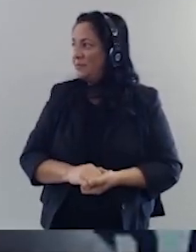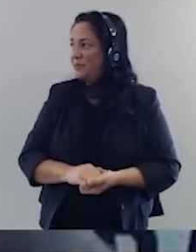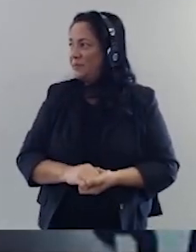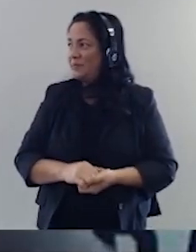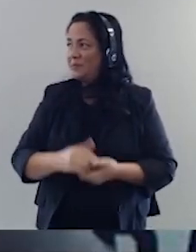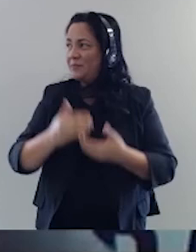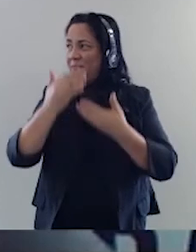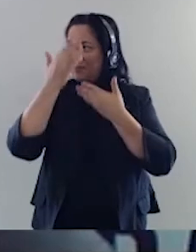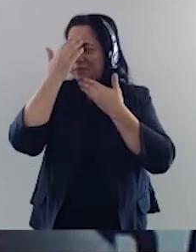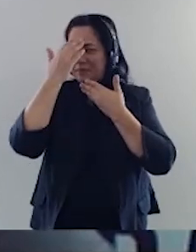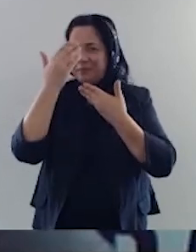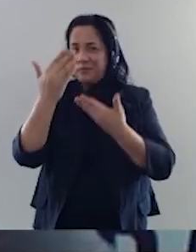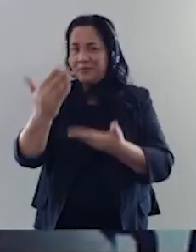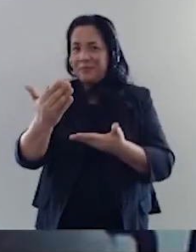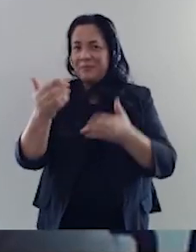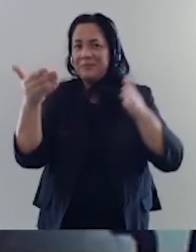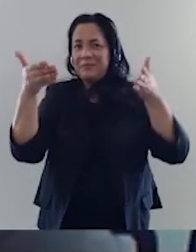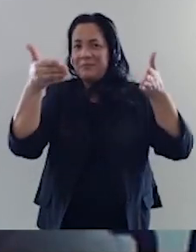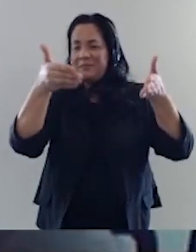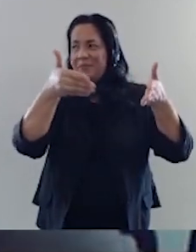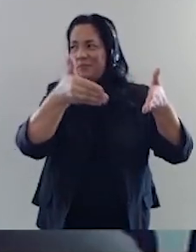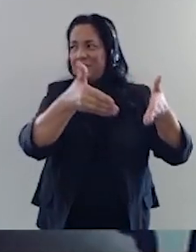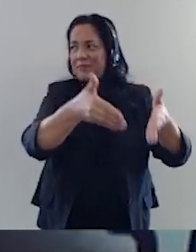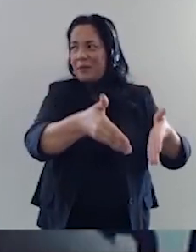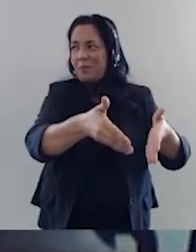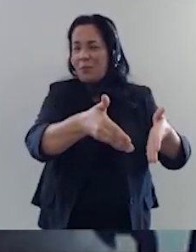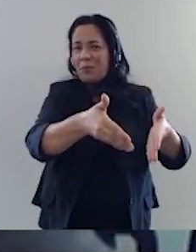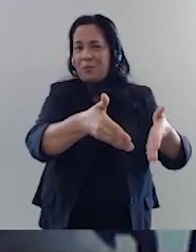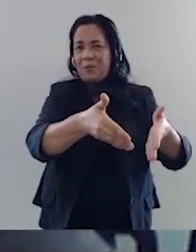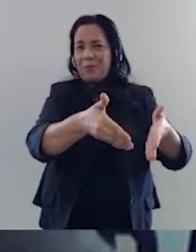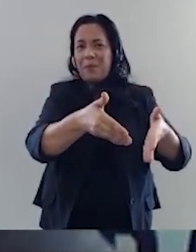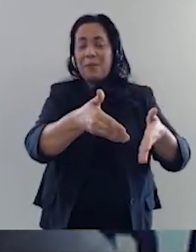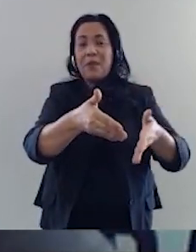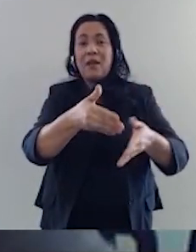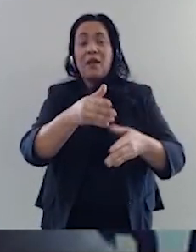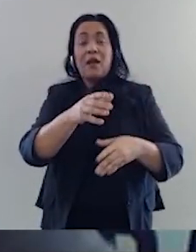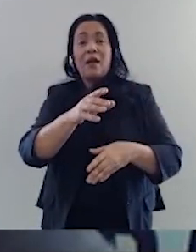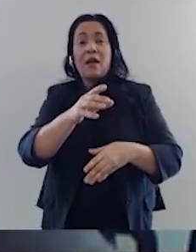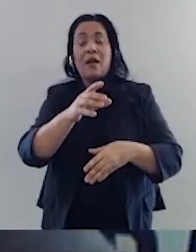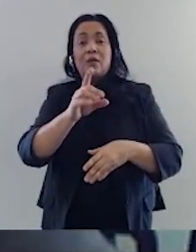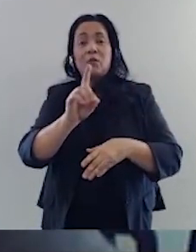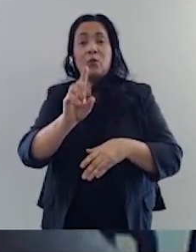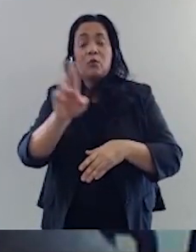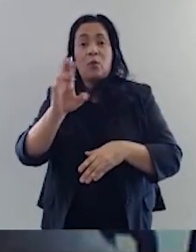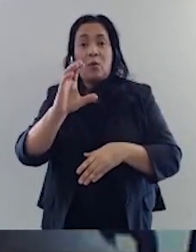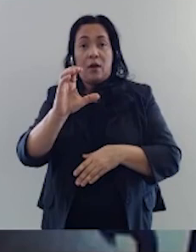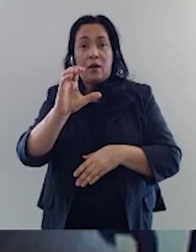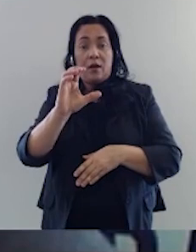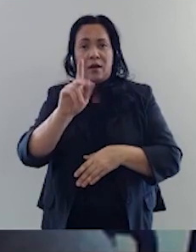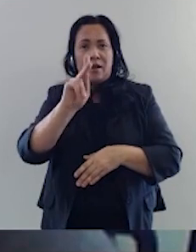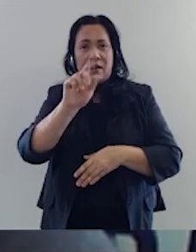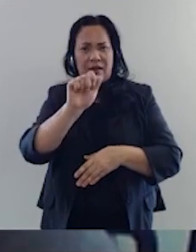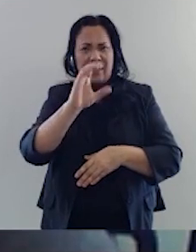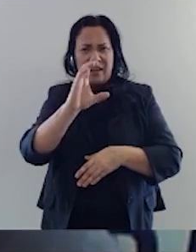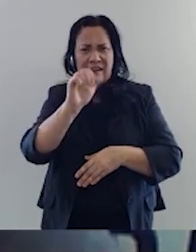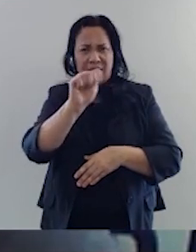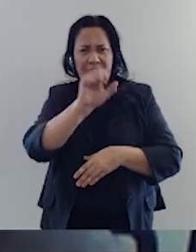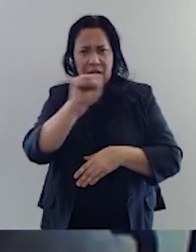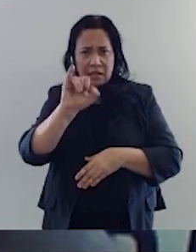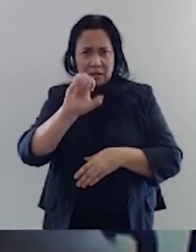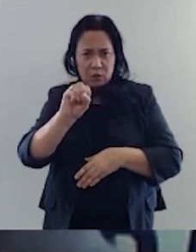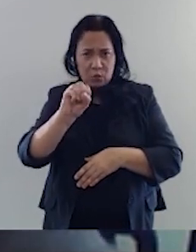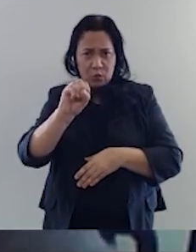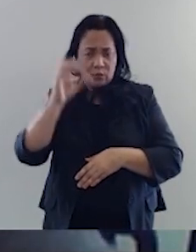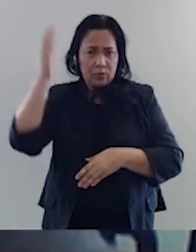Agradecemos as ilustres participações do doutor Cássio Teles, presidente da seccional da OAB do Paraná,